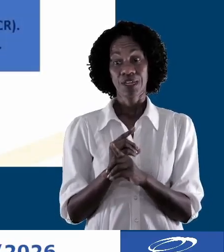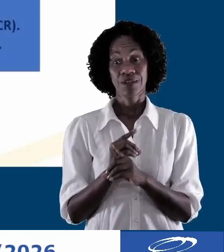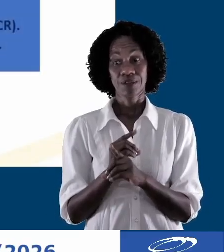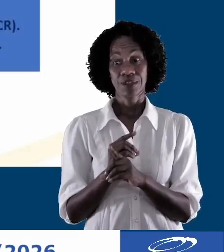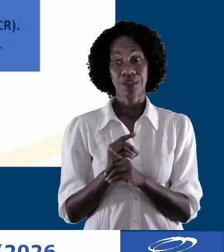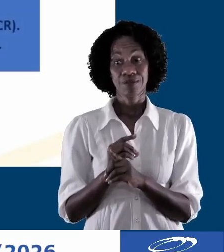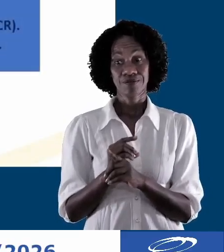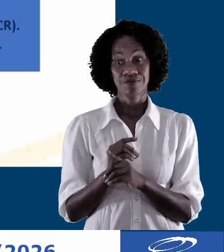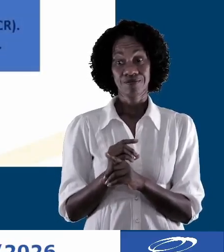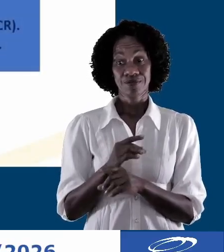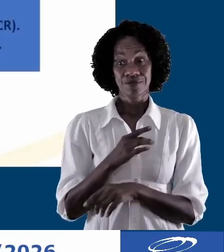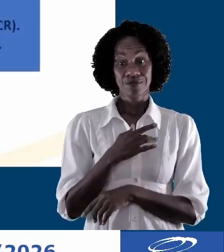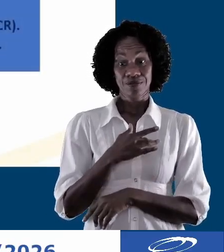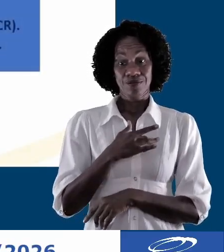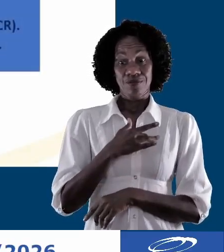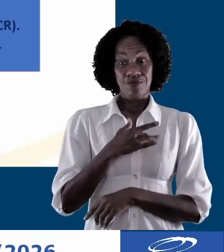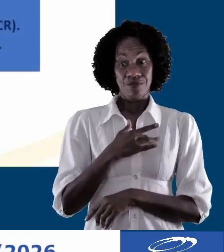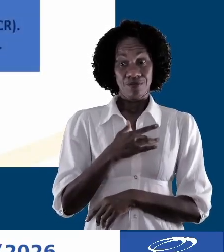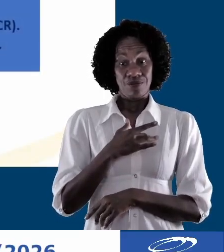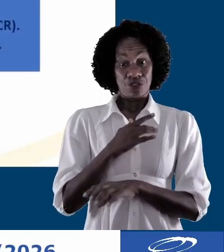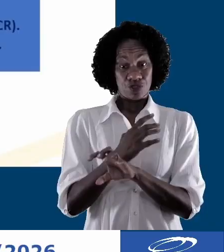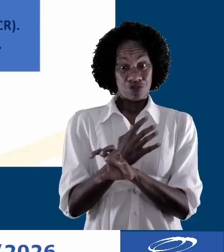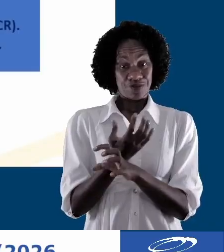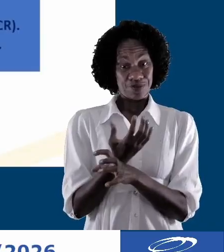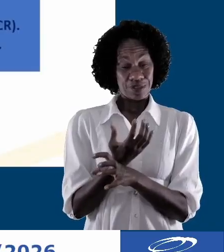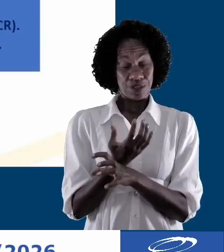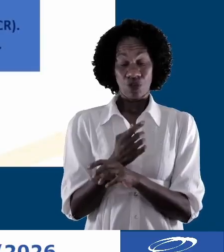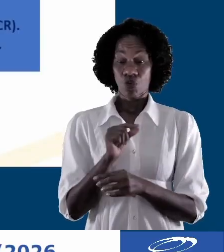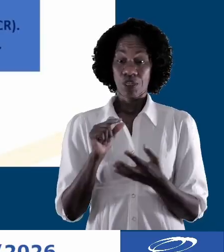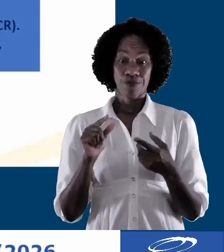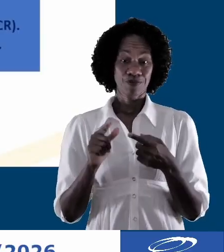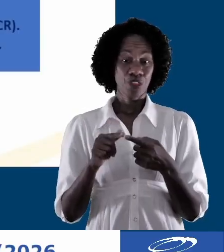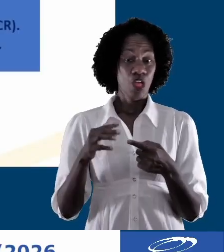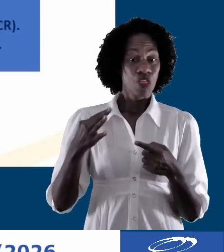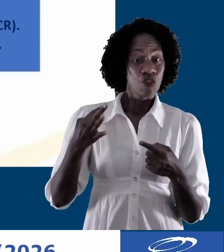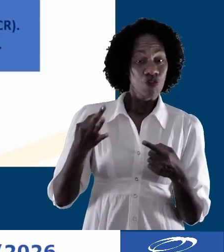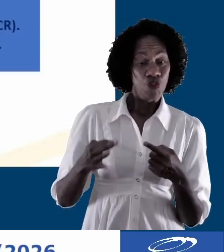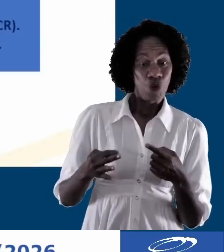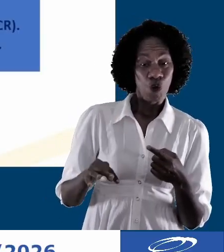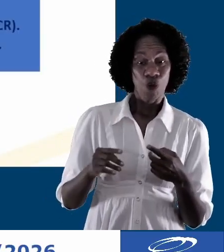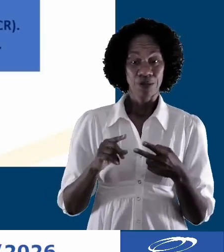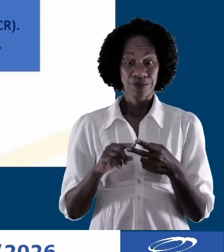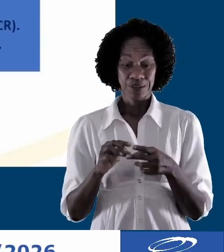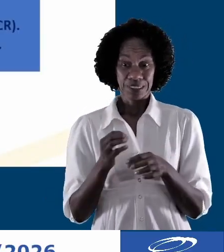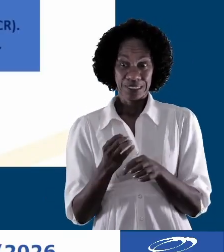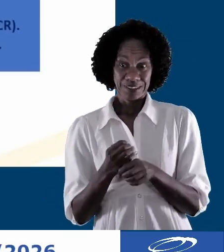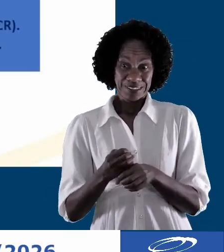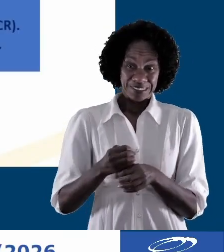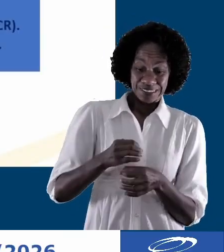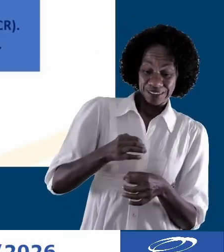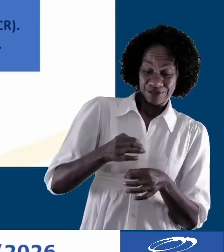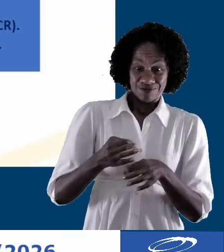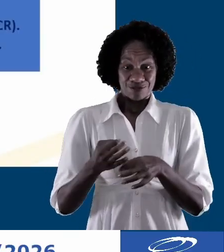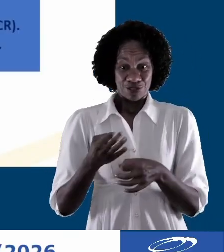você vai ter uma suspeita clínica, seja por dor, por instabilidade, por deformidade, associado a uma alteração de imagem, hoje em